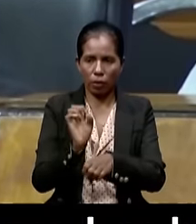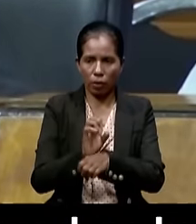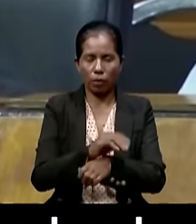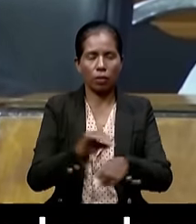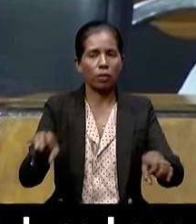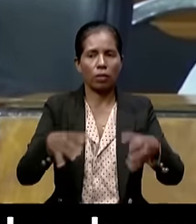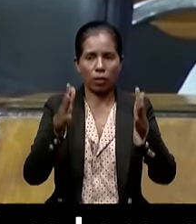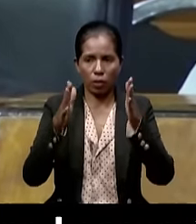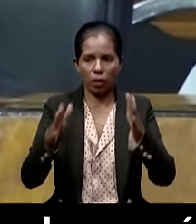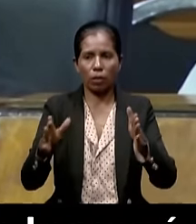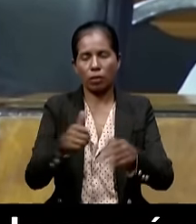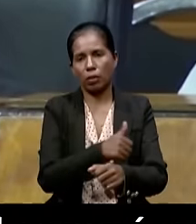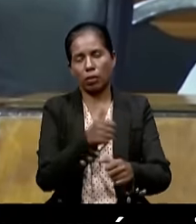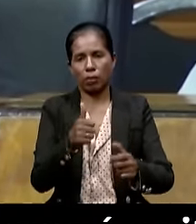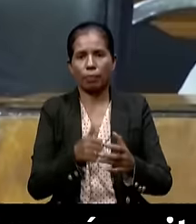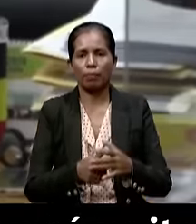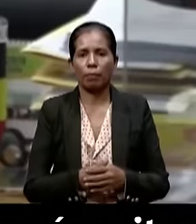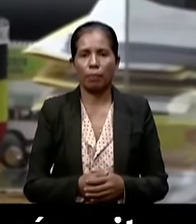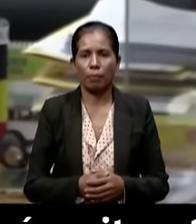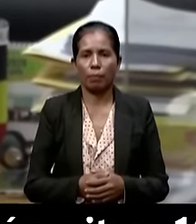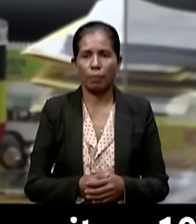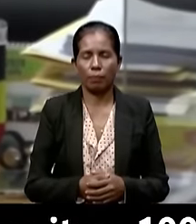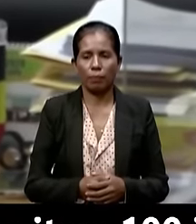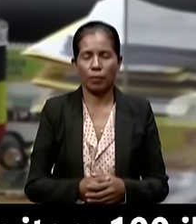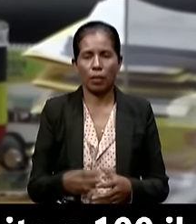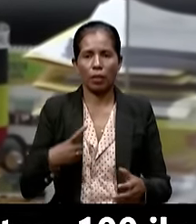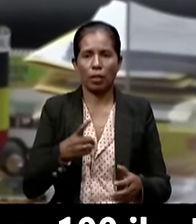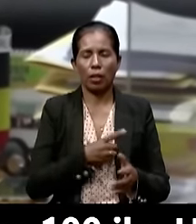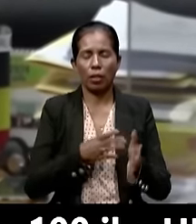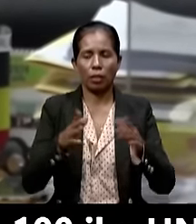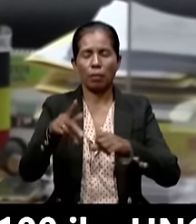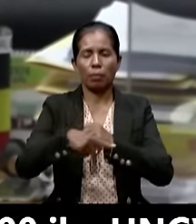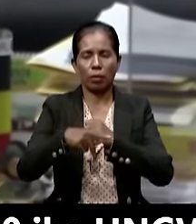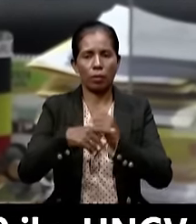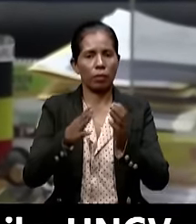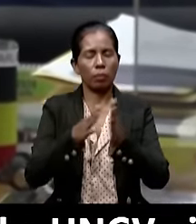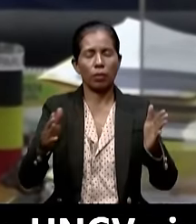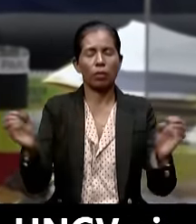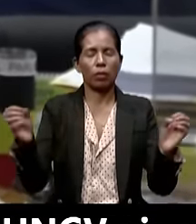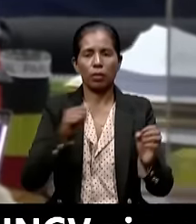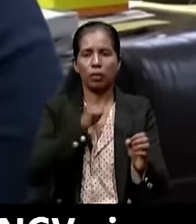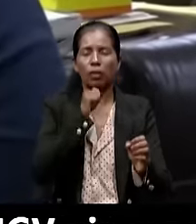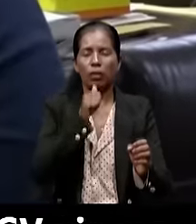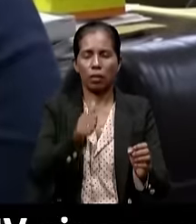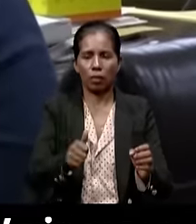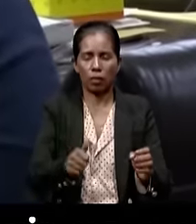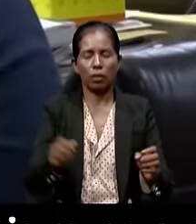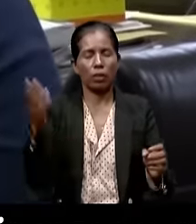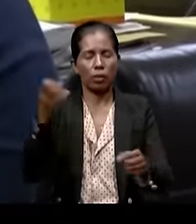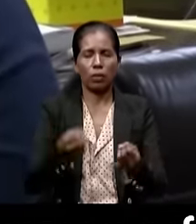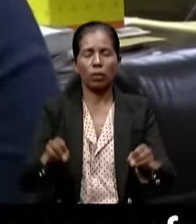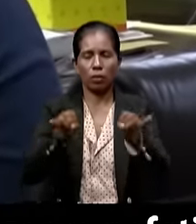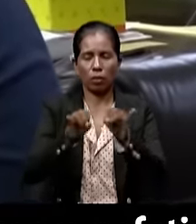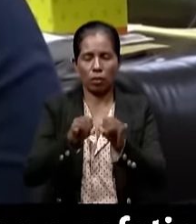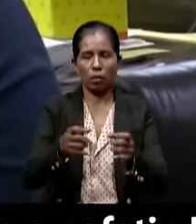de trabalho, José Celutano. Antes de nós, e a plenária, deputado Sira, bancada oposição lamenta, da Daune e a instituição Estado Balon, lá e